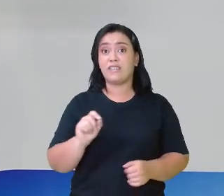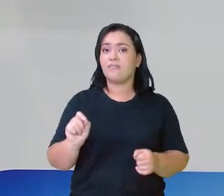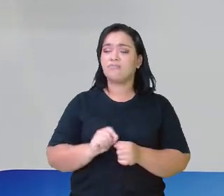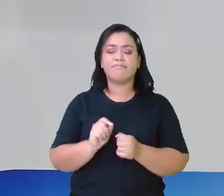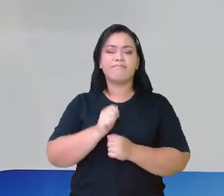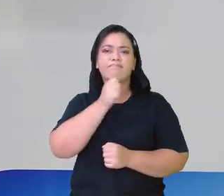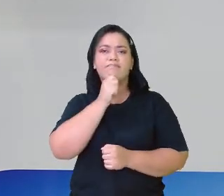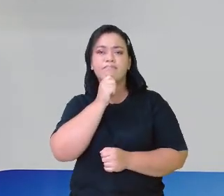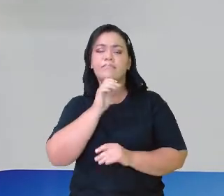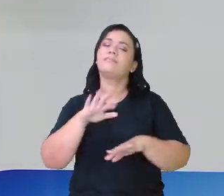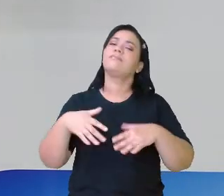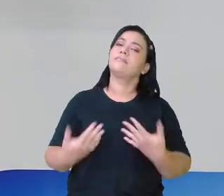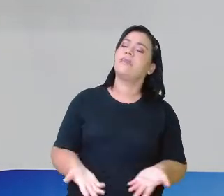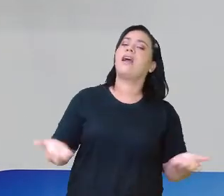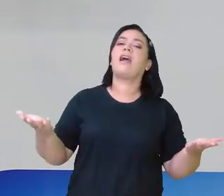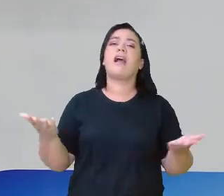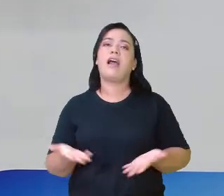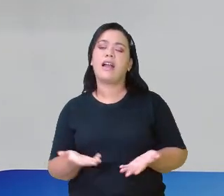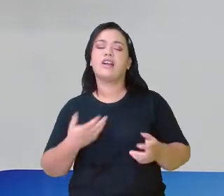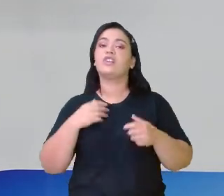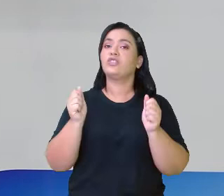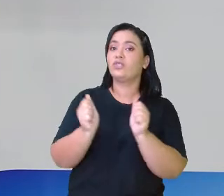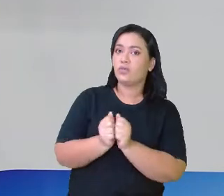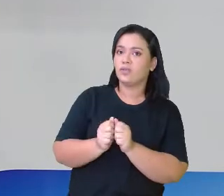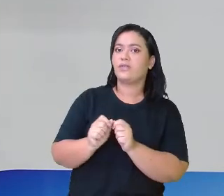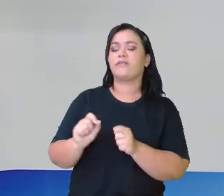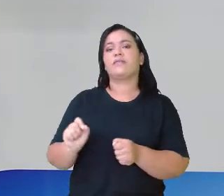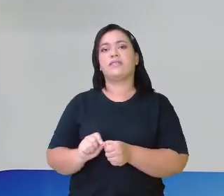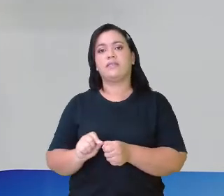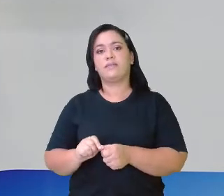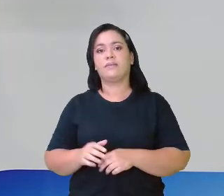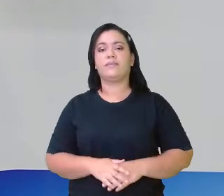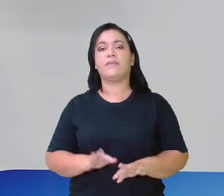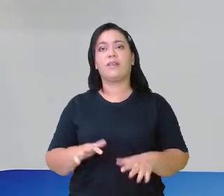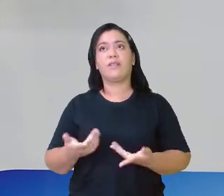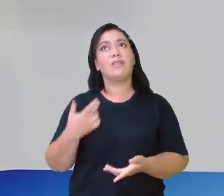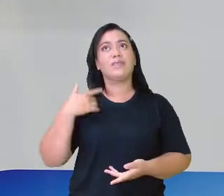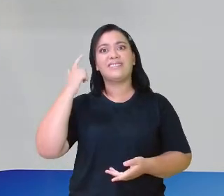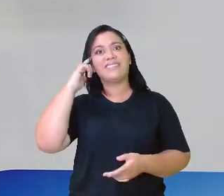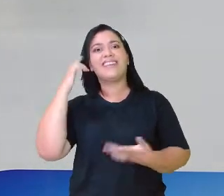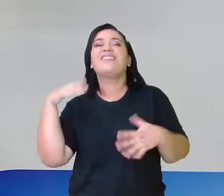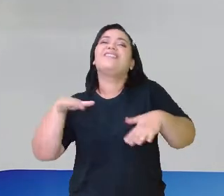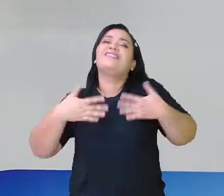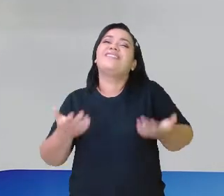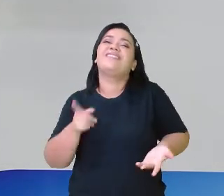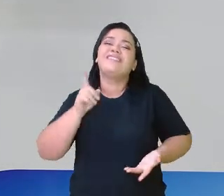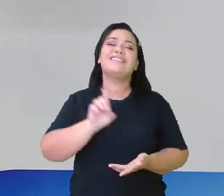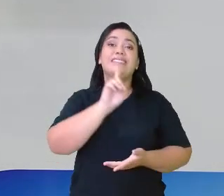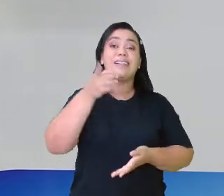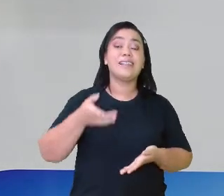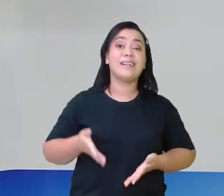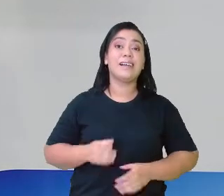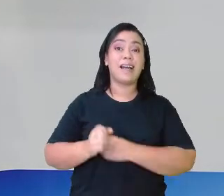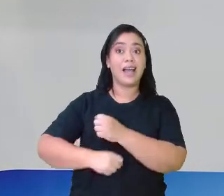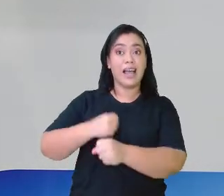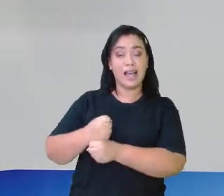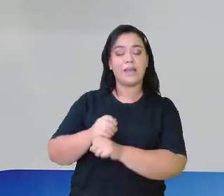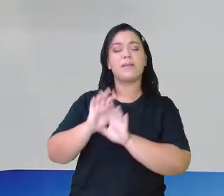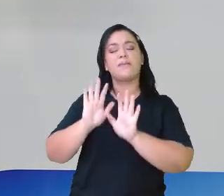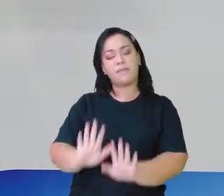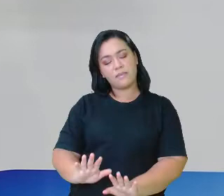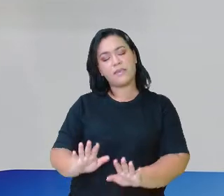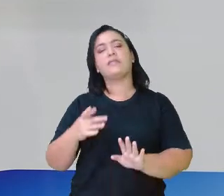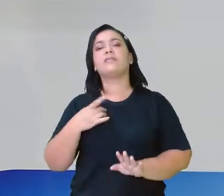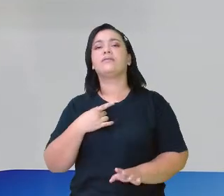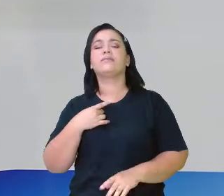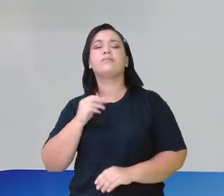fez, aí a gente vai trabalhar juntos. Lógico que eu não vou pegar o ano do seu nascimento, porque aí eu não vou trabalhar com todos vocês. Mas